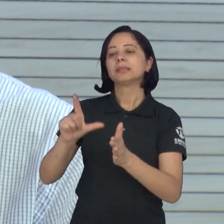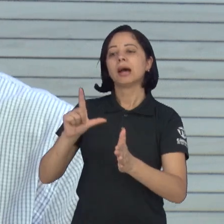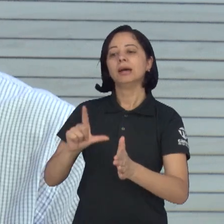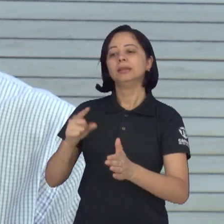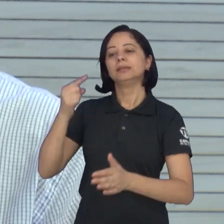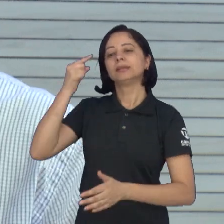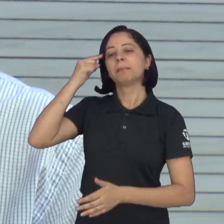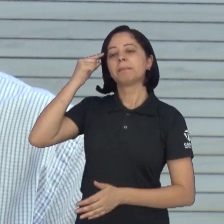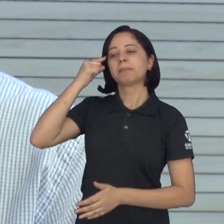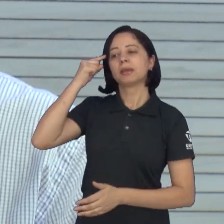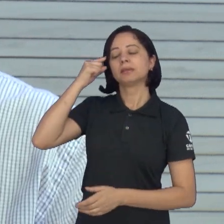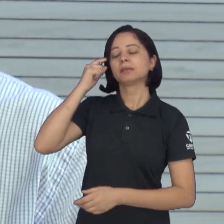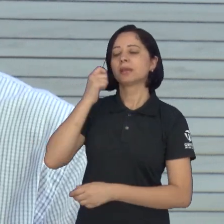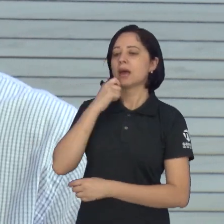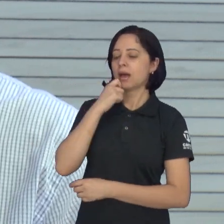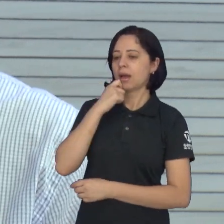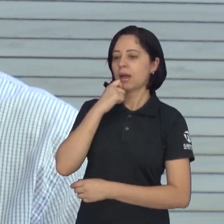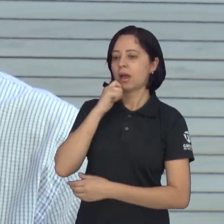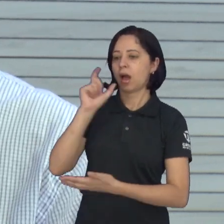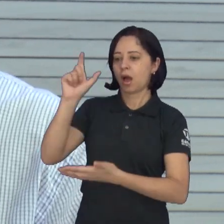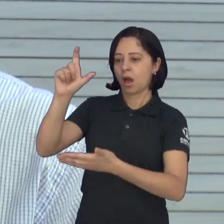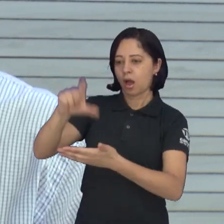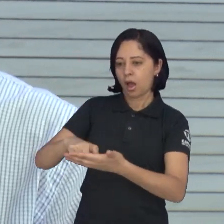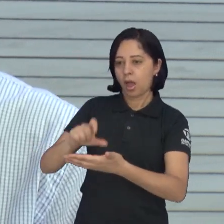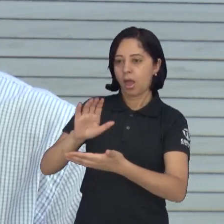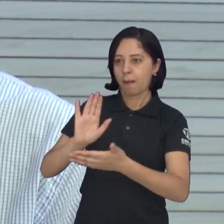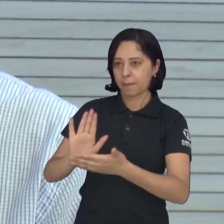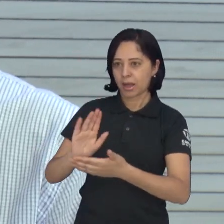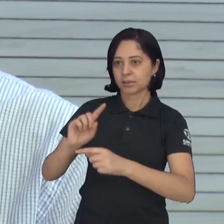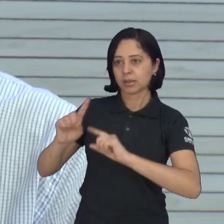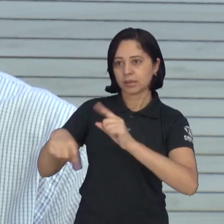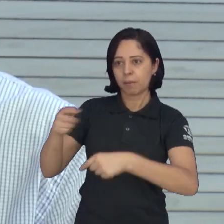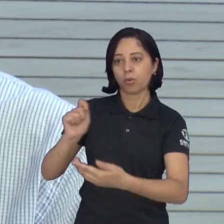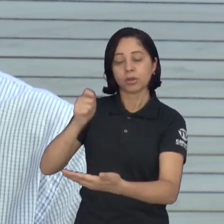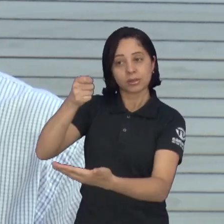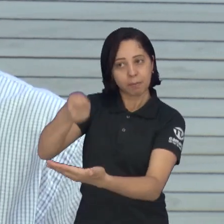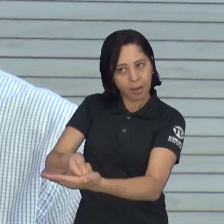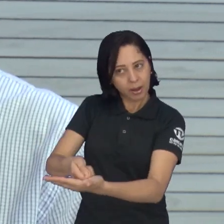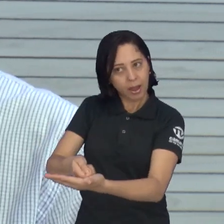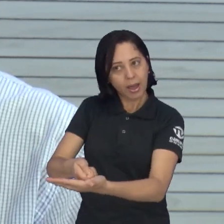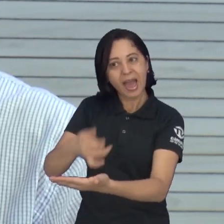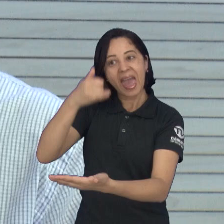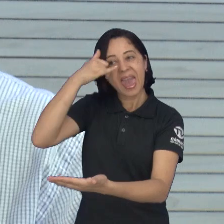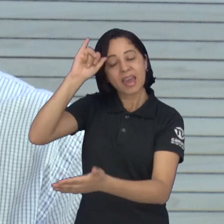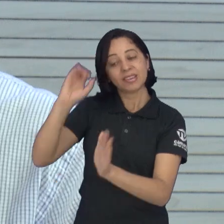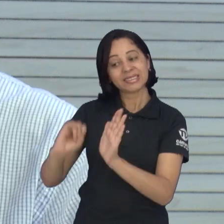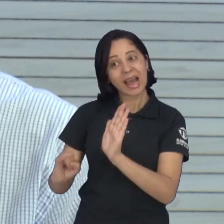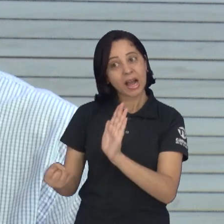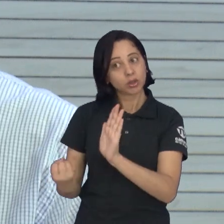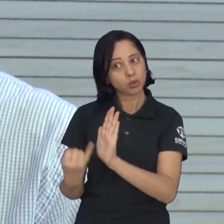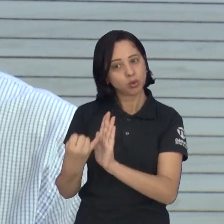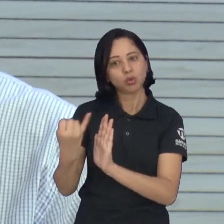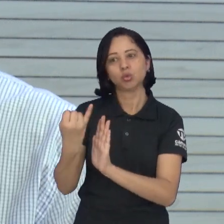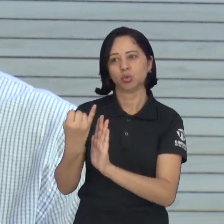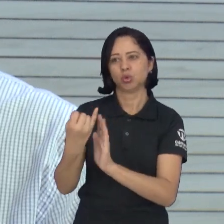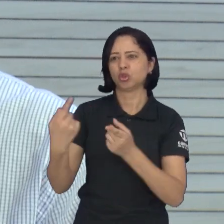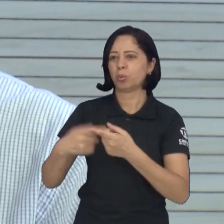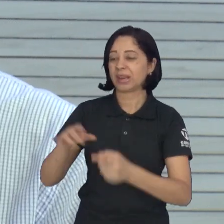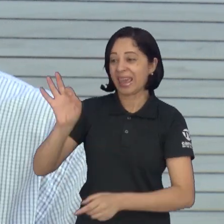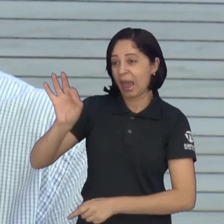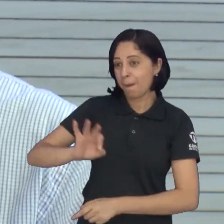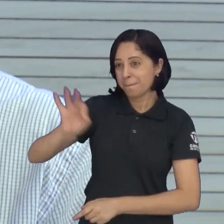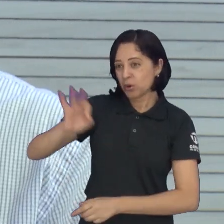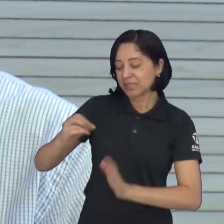uma compra que ele possa cumprir na data do vencimento sem entrar no rotativo. O rotativo ele é muito alto, a taxa